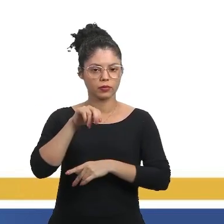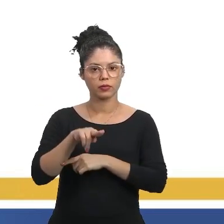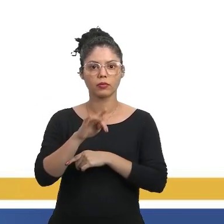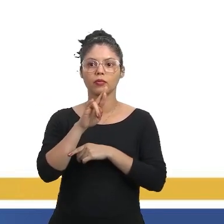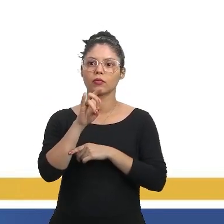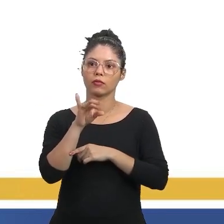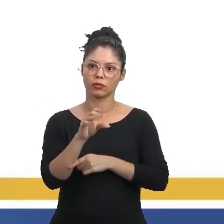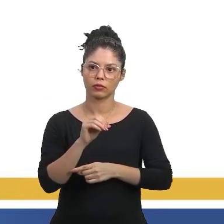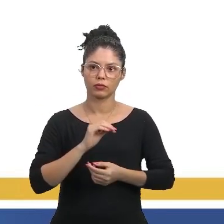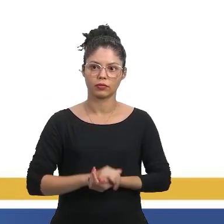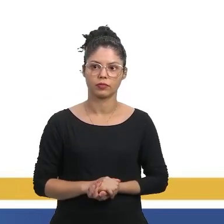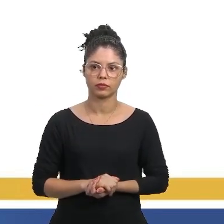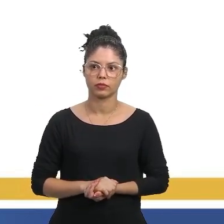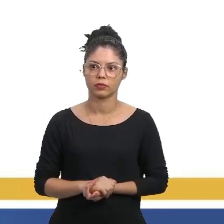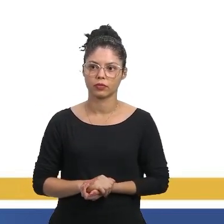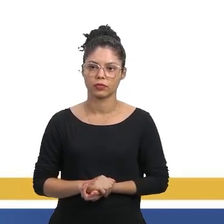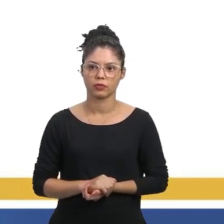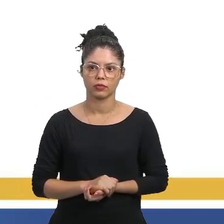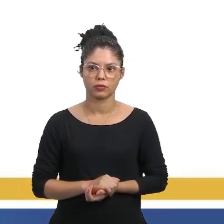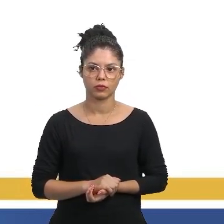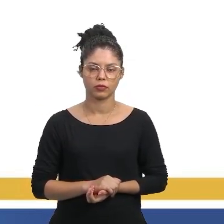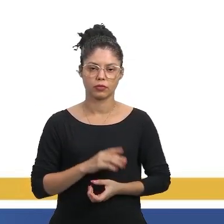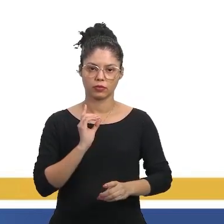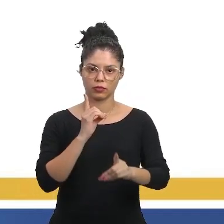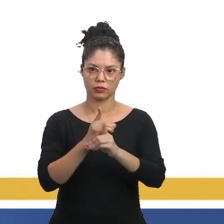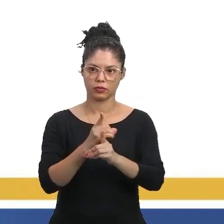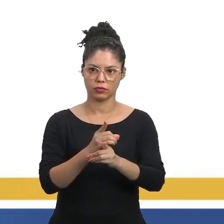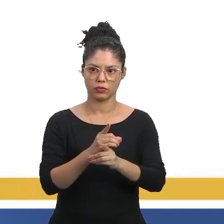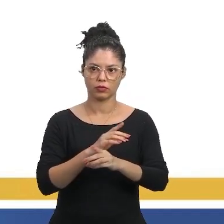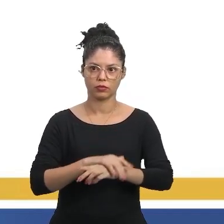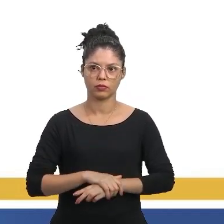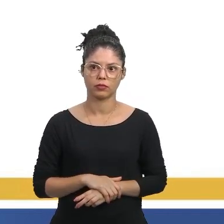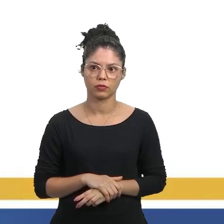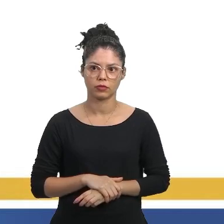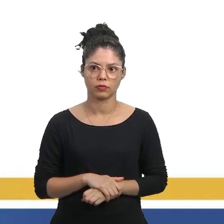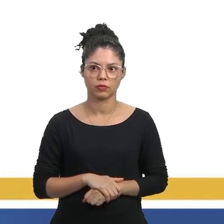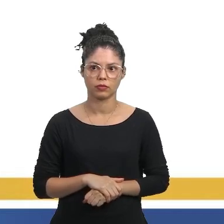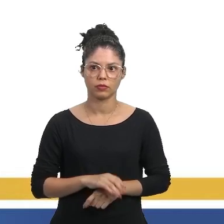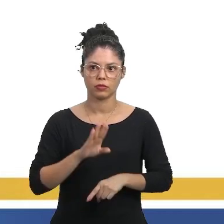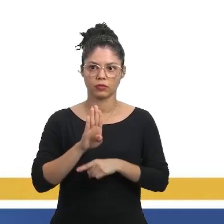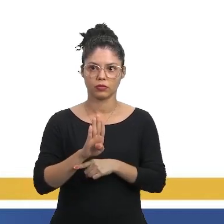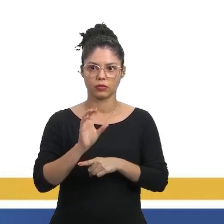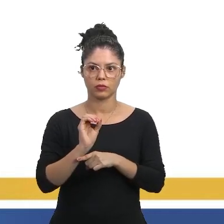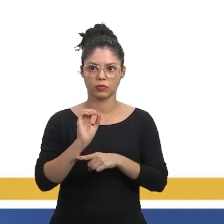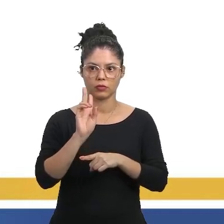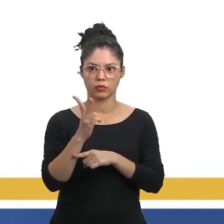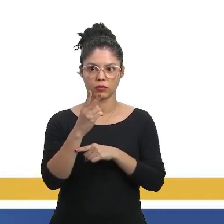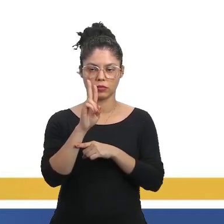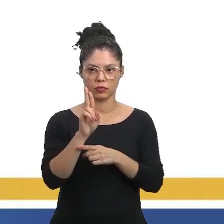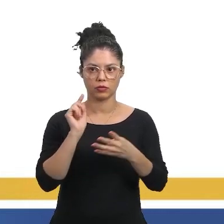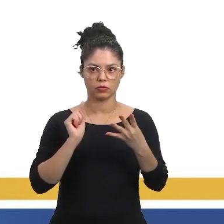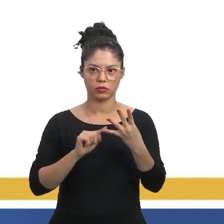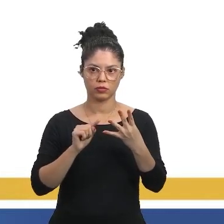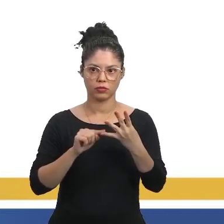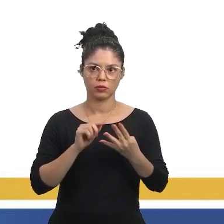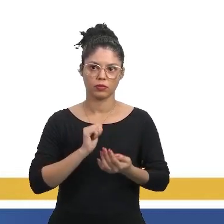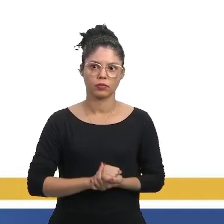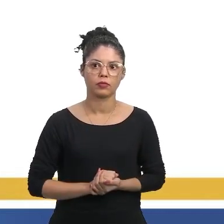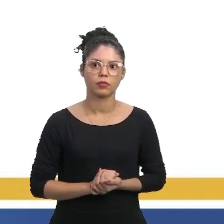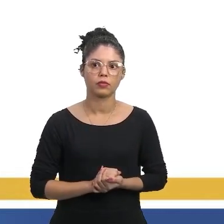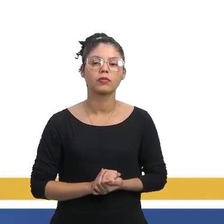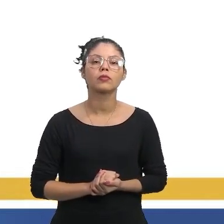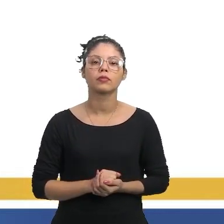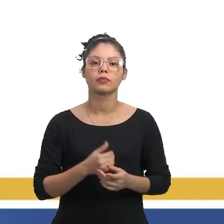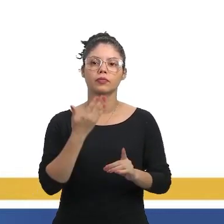nêutron. Tá? Então ele foi o descobridor aí dos nêutrons. O último modelo atômico, galera,